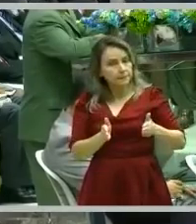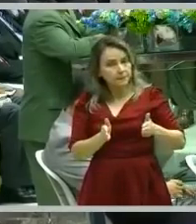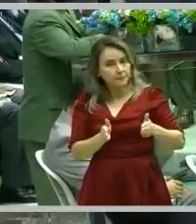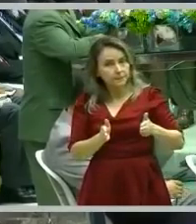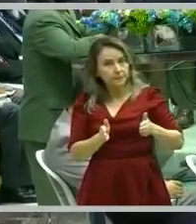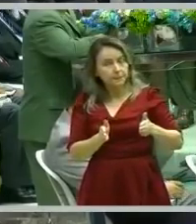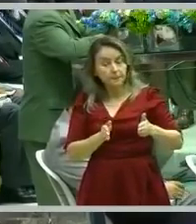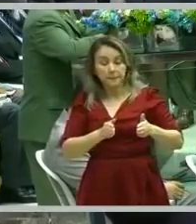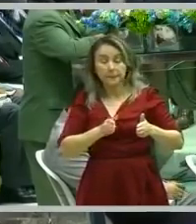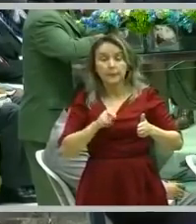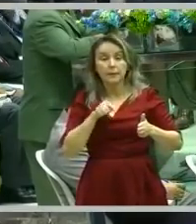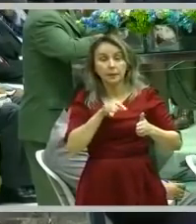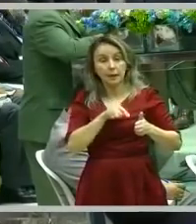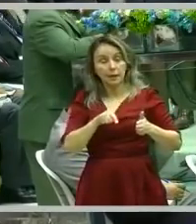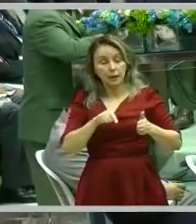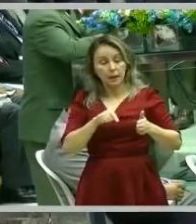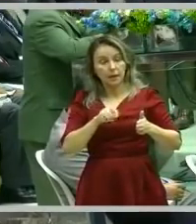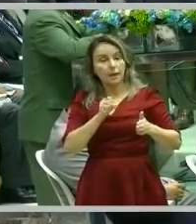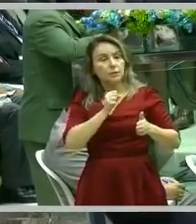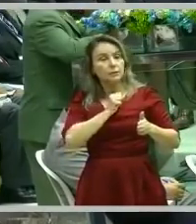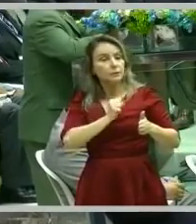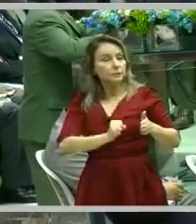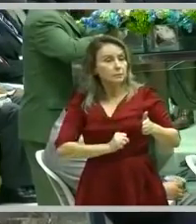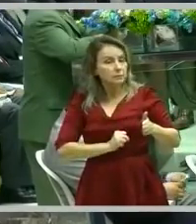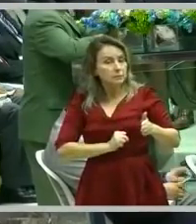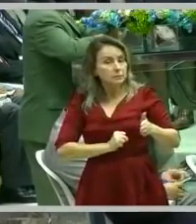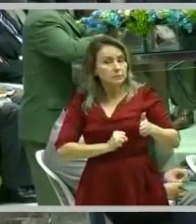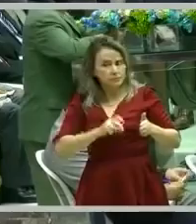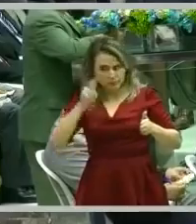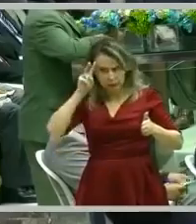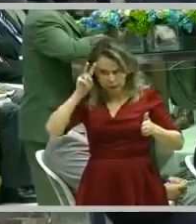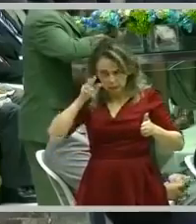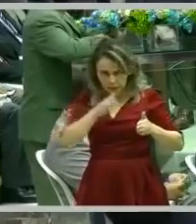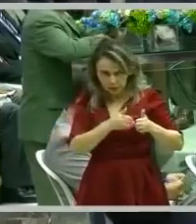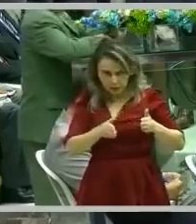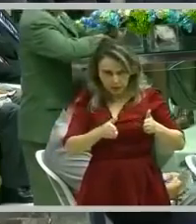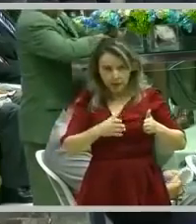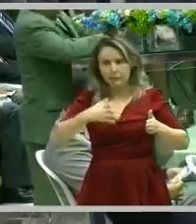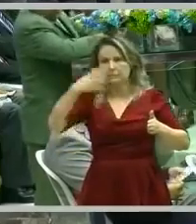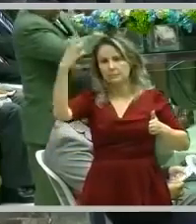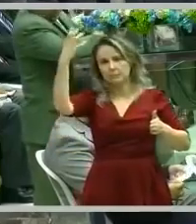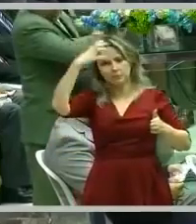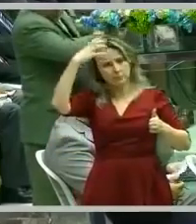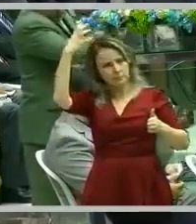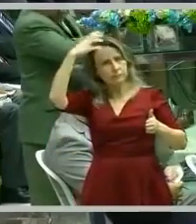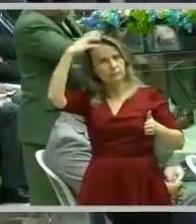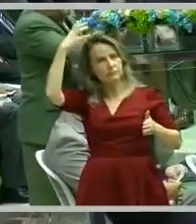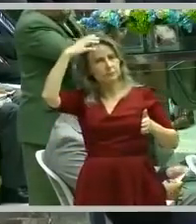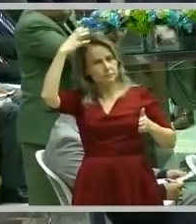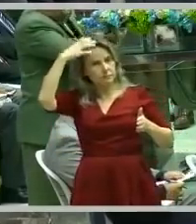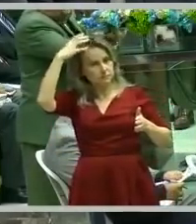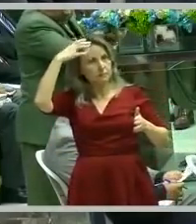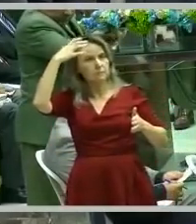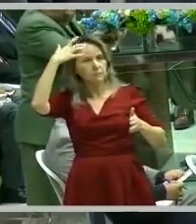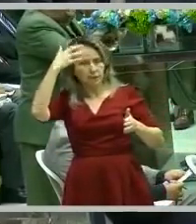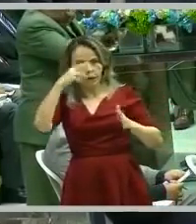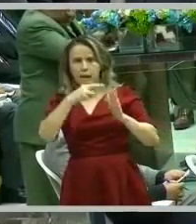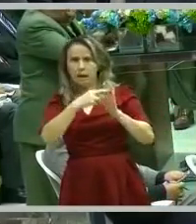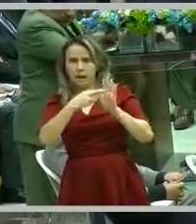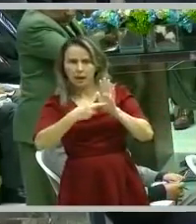que primeiro os sacerdotes, eles tomavam o quê? Quem lembra? Um banho ritual, um